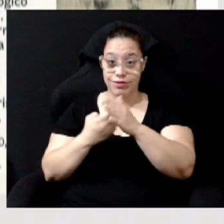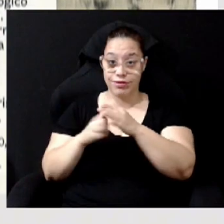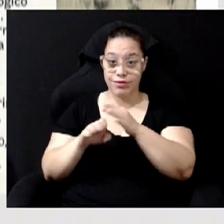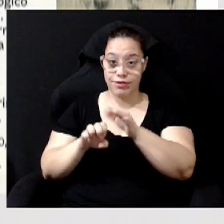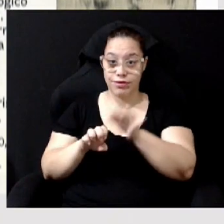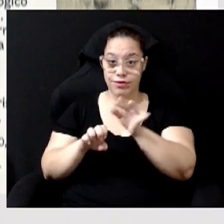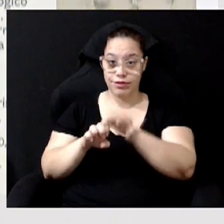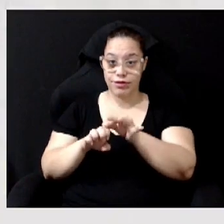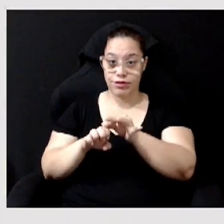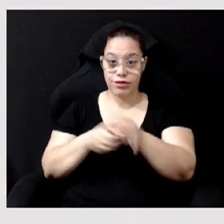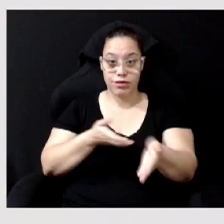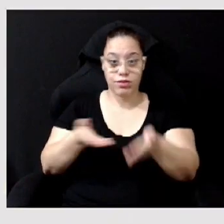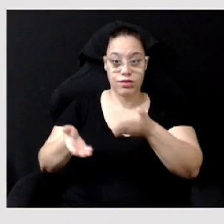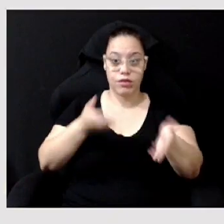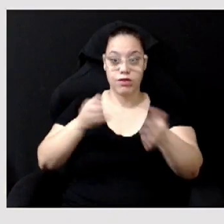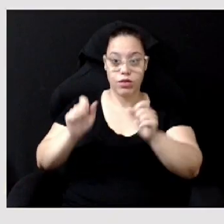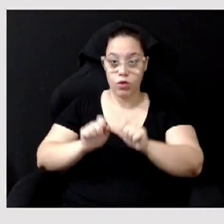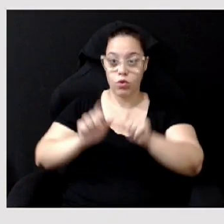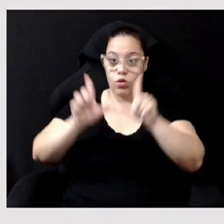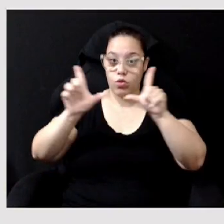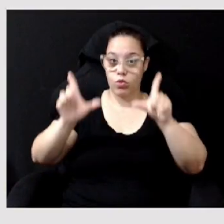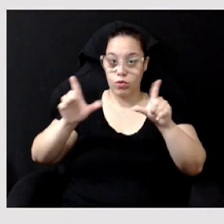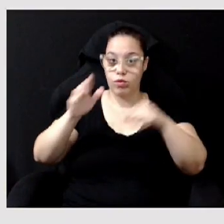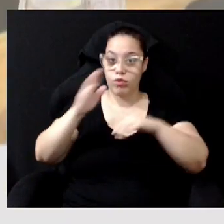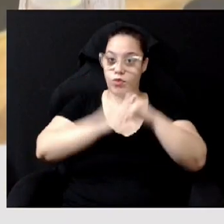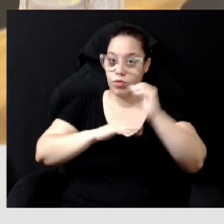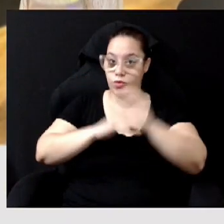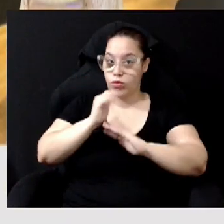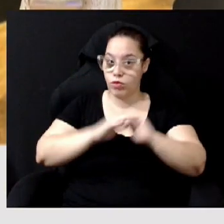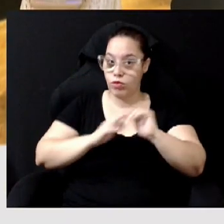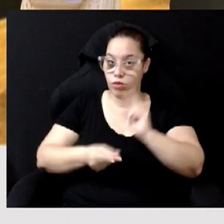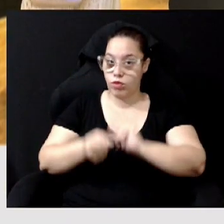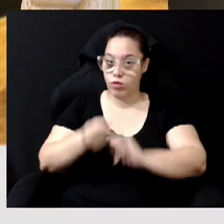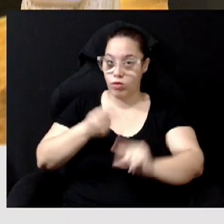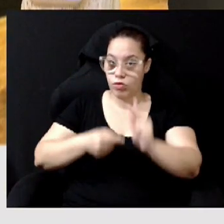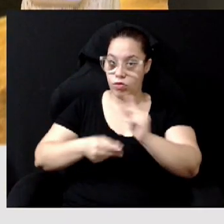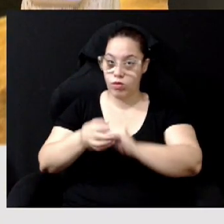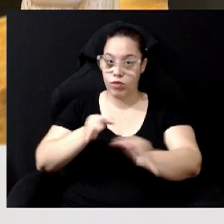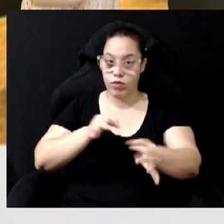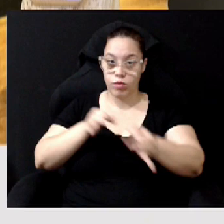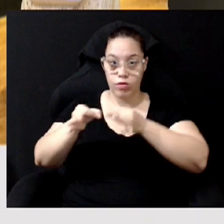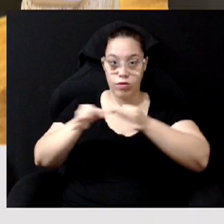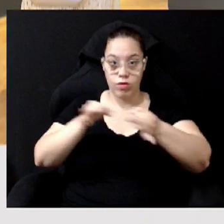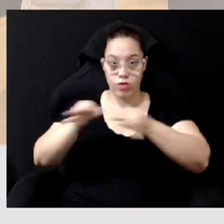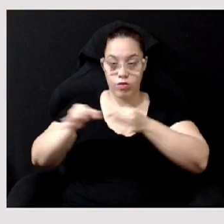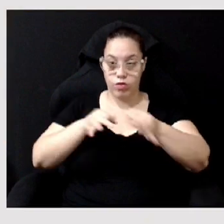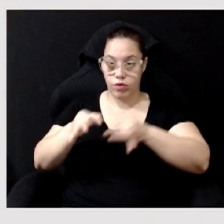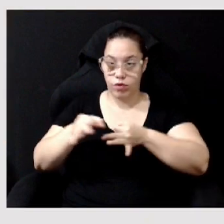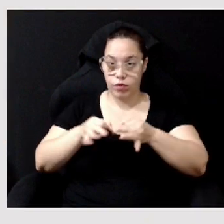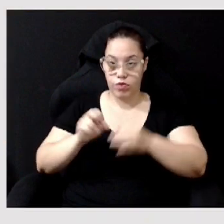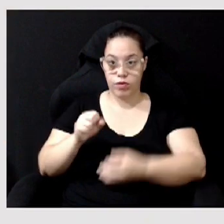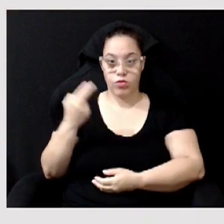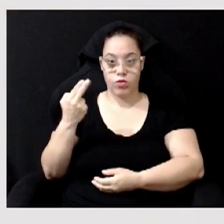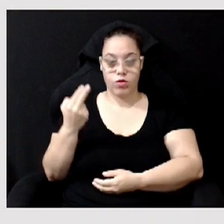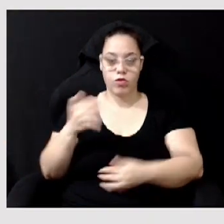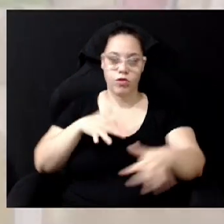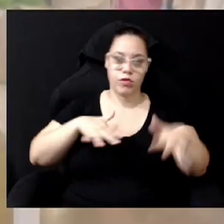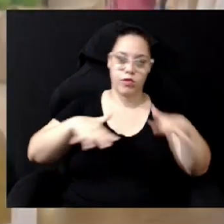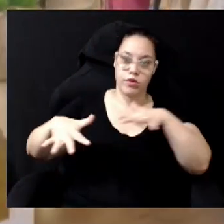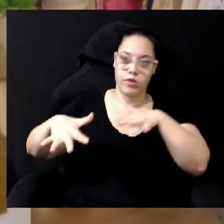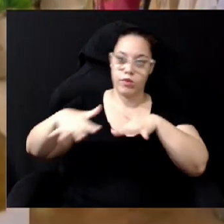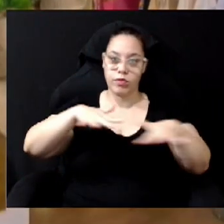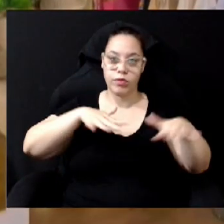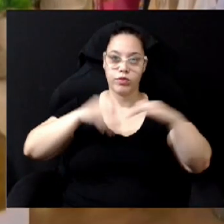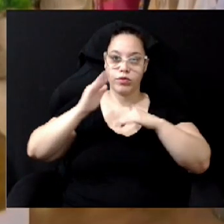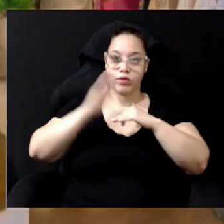exercido com destaque a atividade econômica organizada para a produção ou a circulação de bens ou serviços